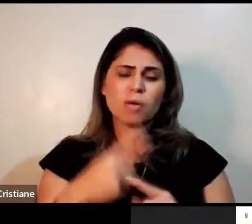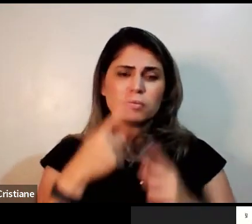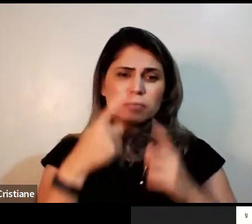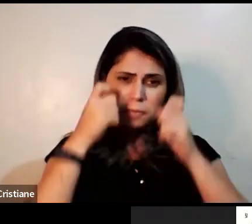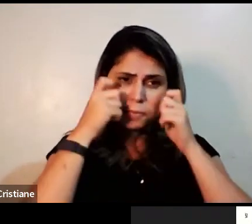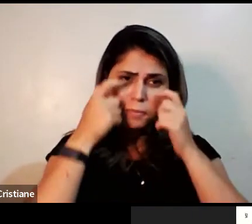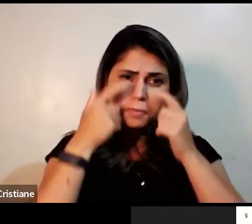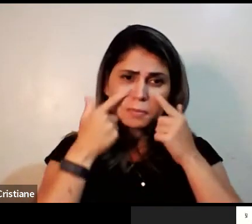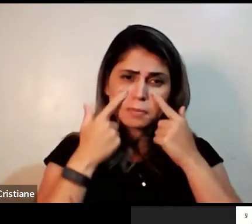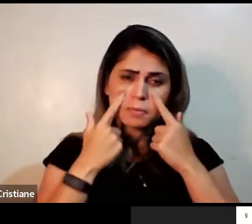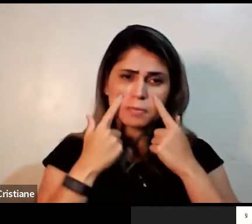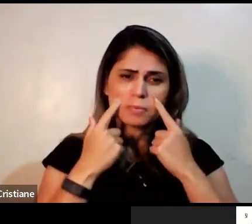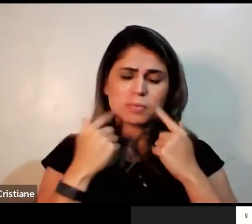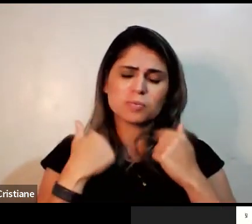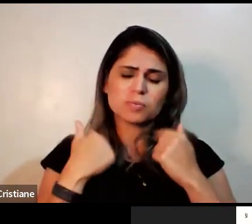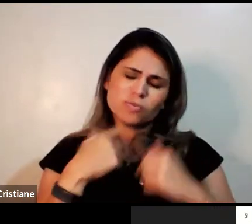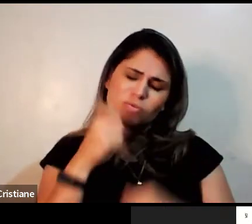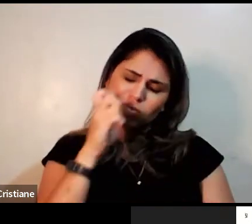Imagino, Lorena, realmente.